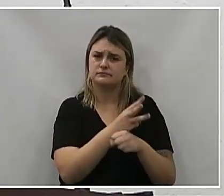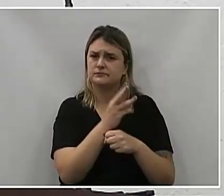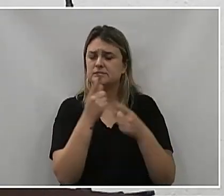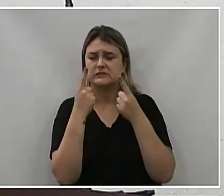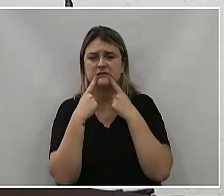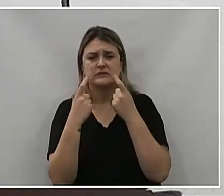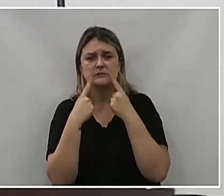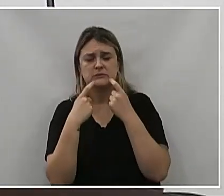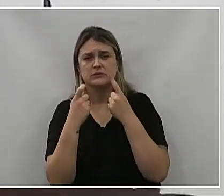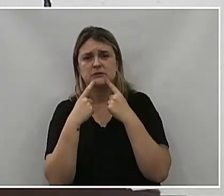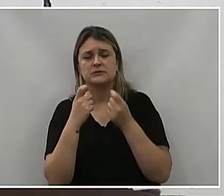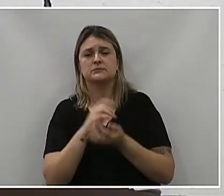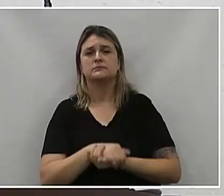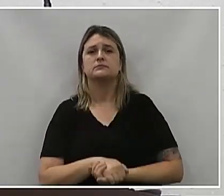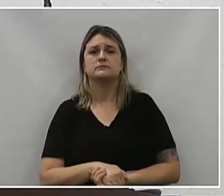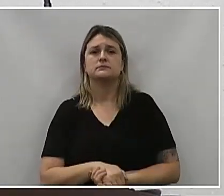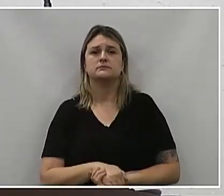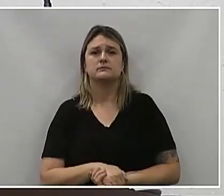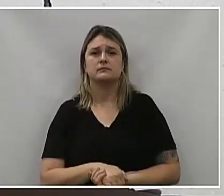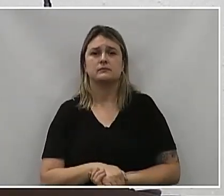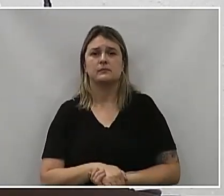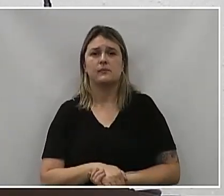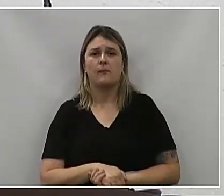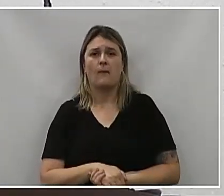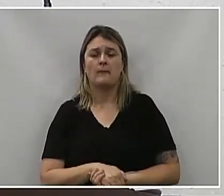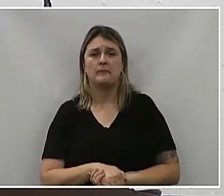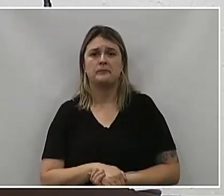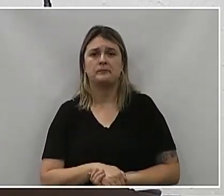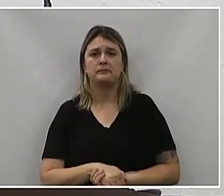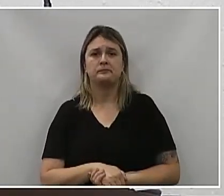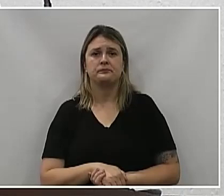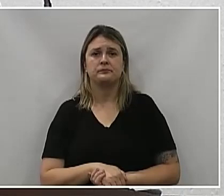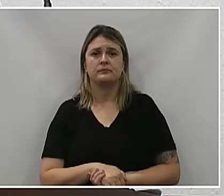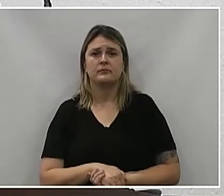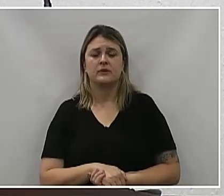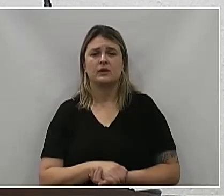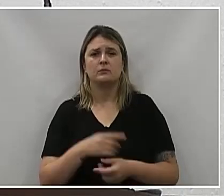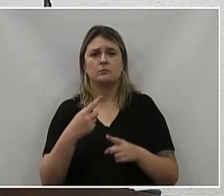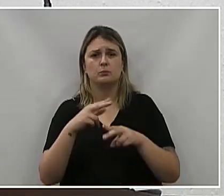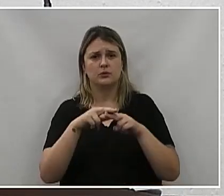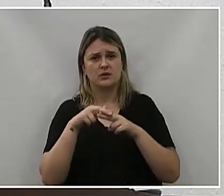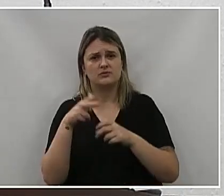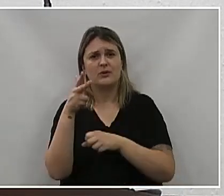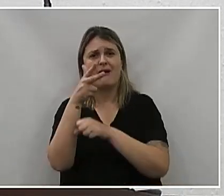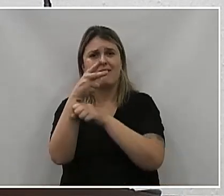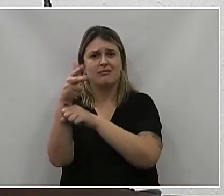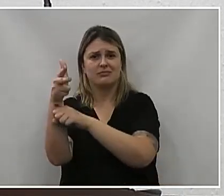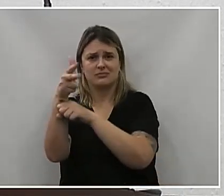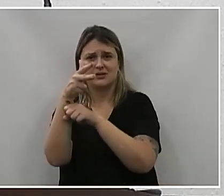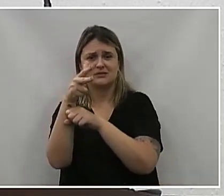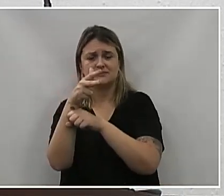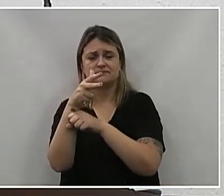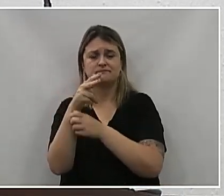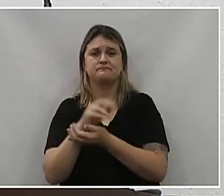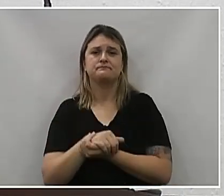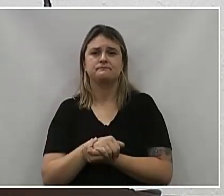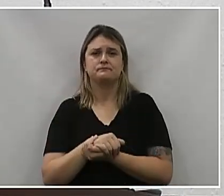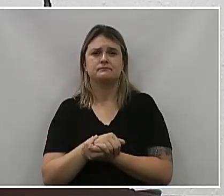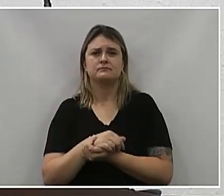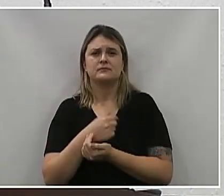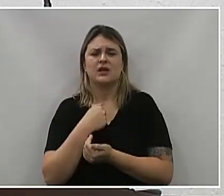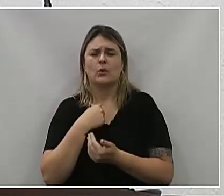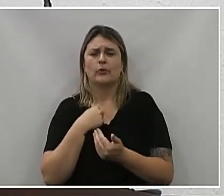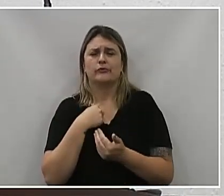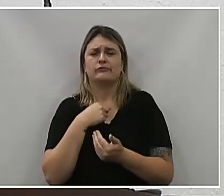aplicativos que estão aí reclamando dessa implantação dos radares na cidade. Eu até então não